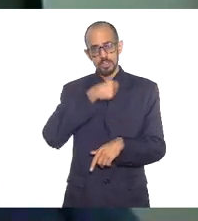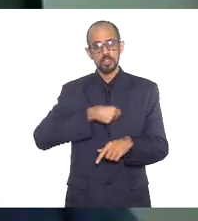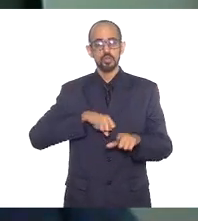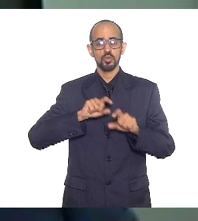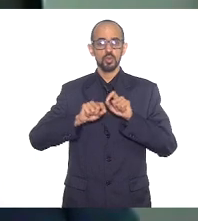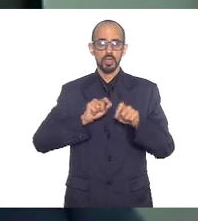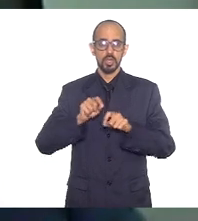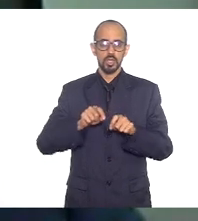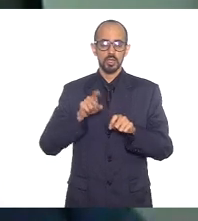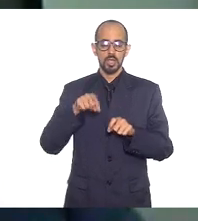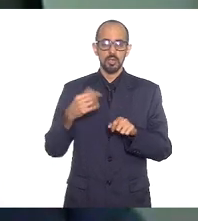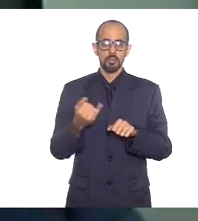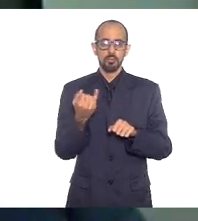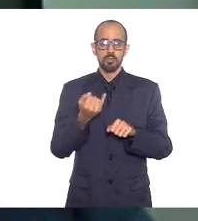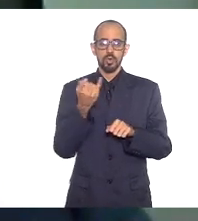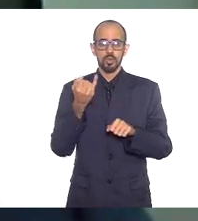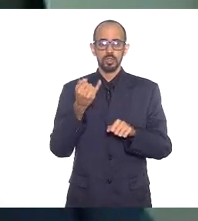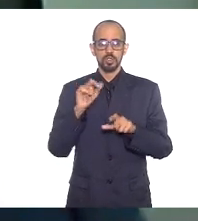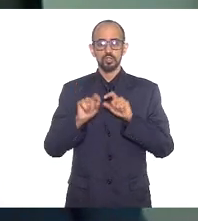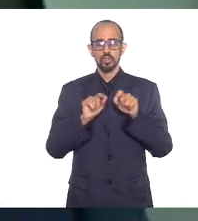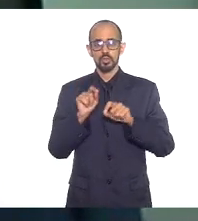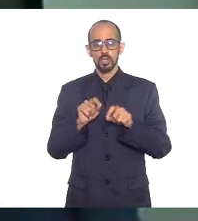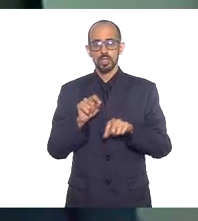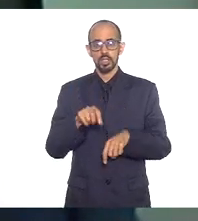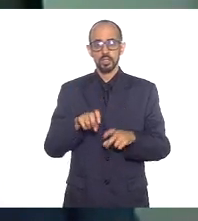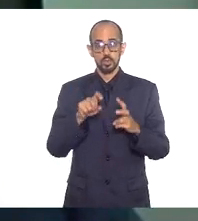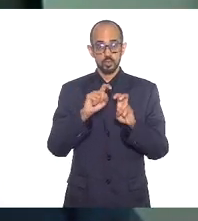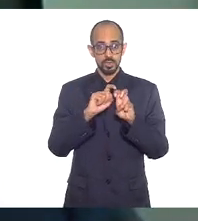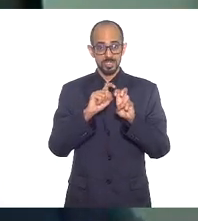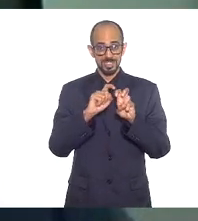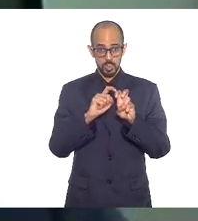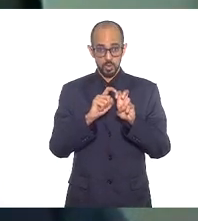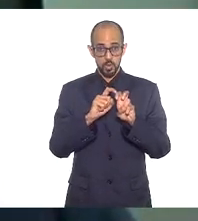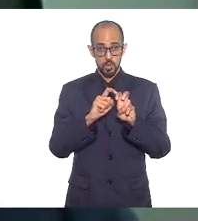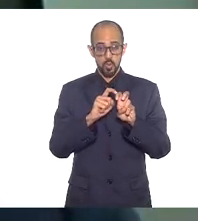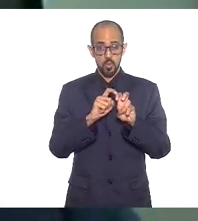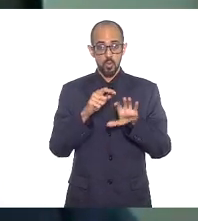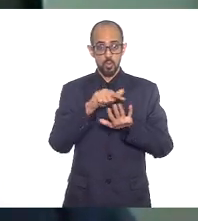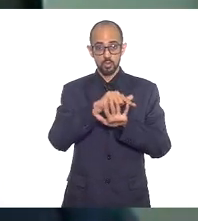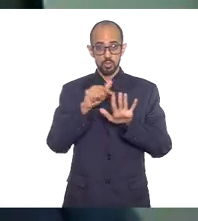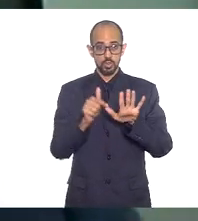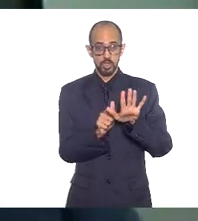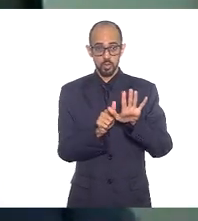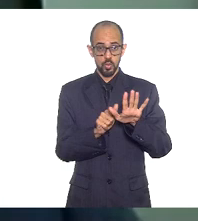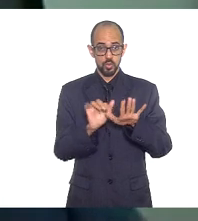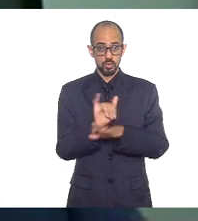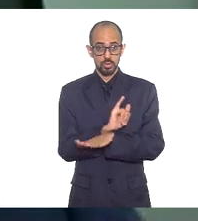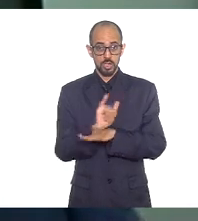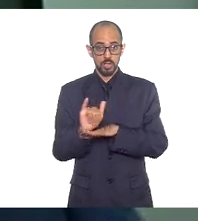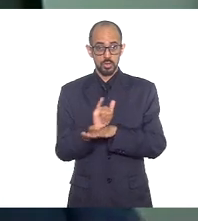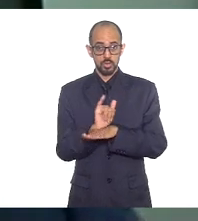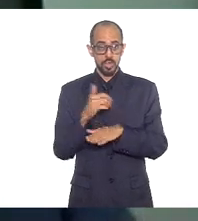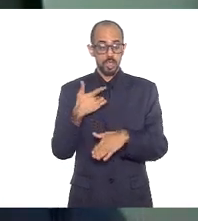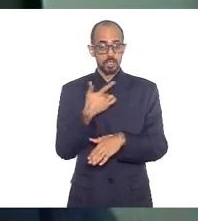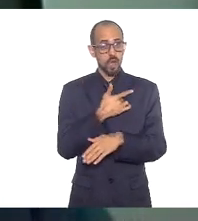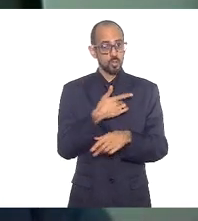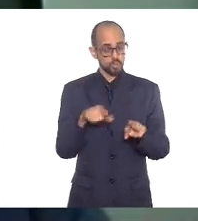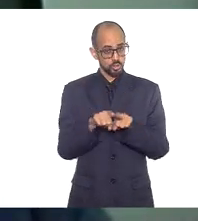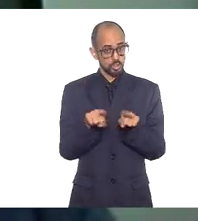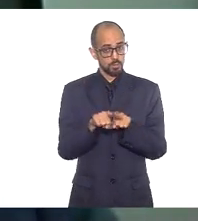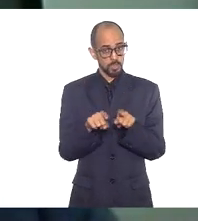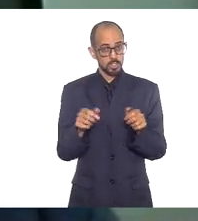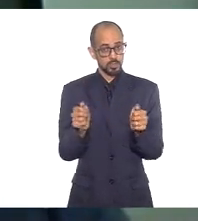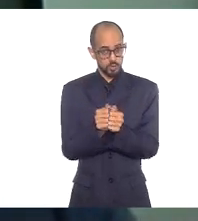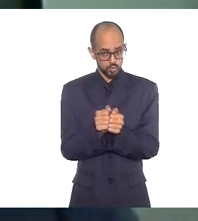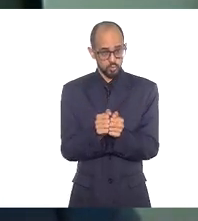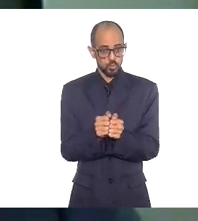seria pertinente que nos 5 eixos estratégicos a saúde figurasse como eixo estratégico. E a